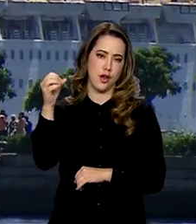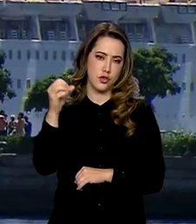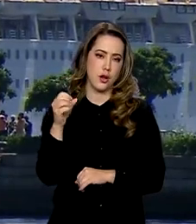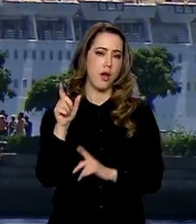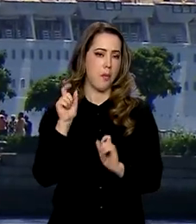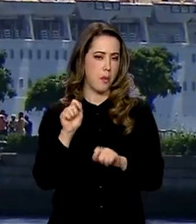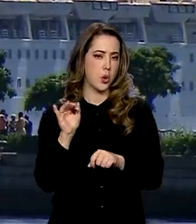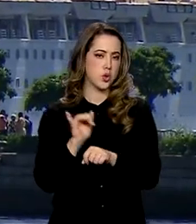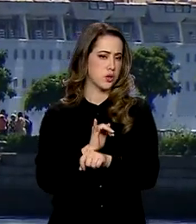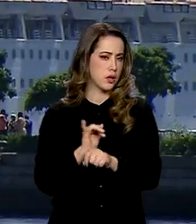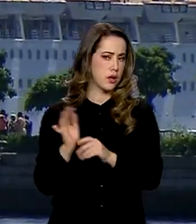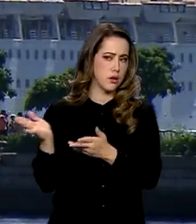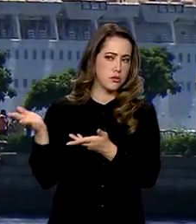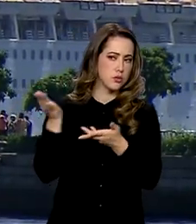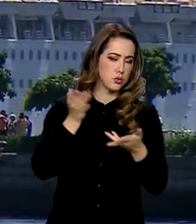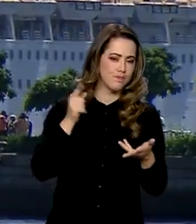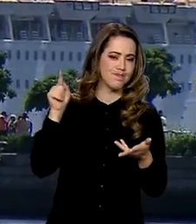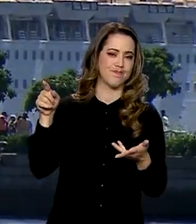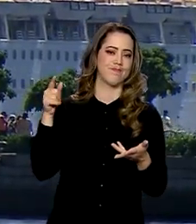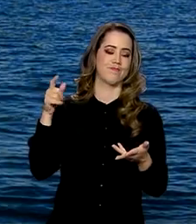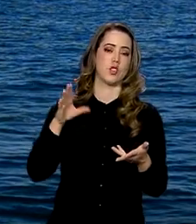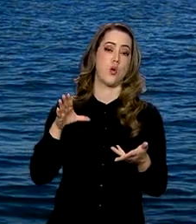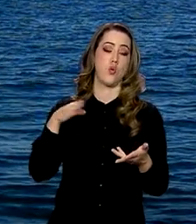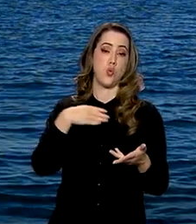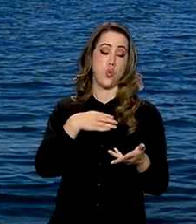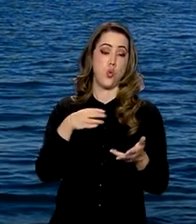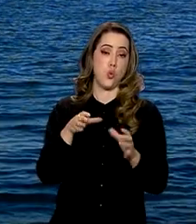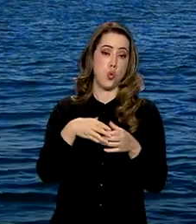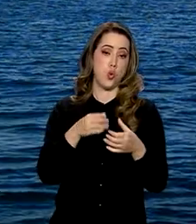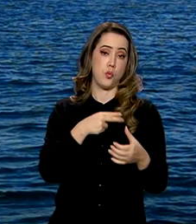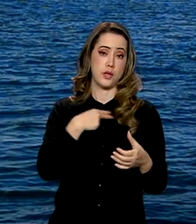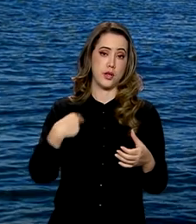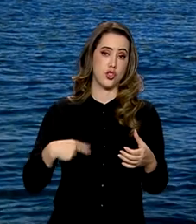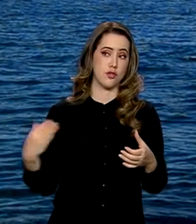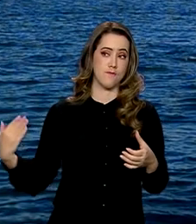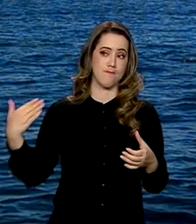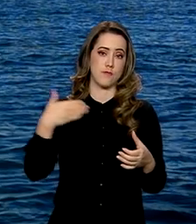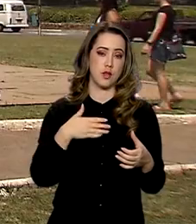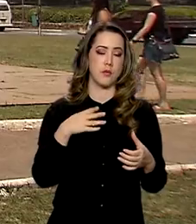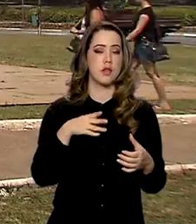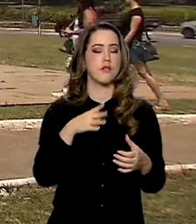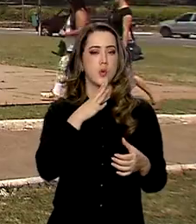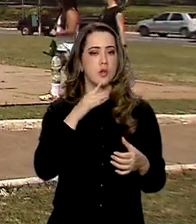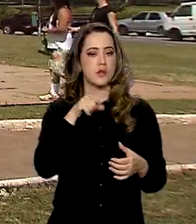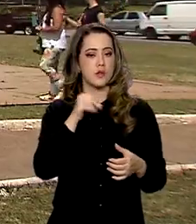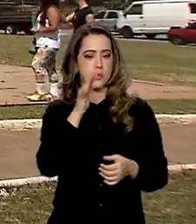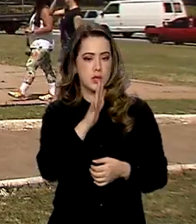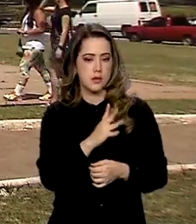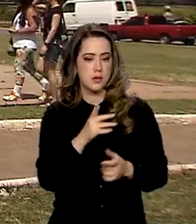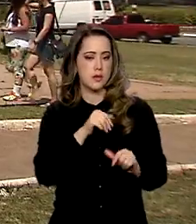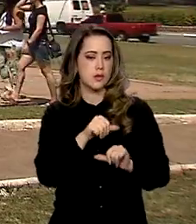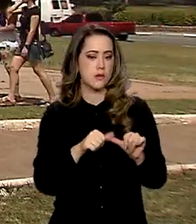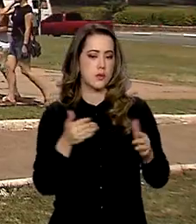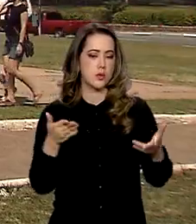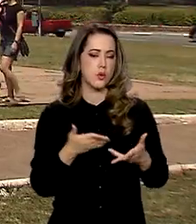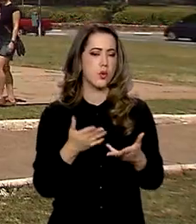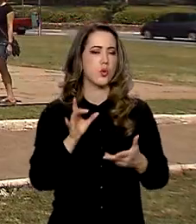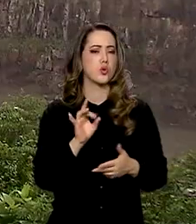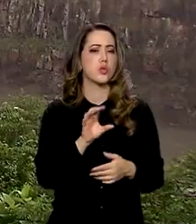que atra I as transformando a realidade de hoje onde apenas